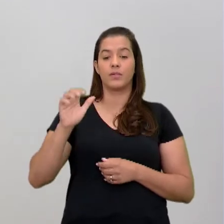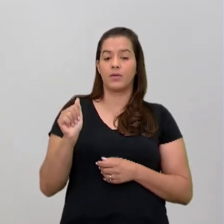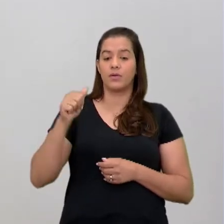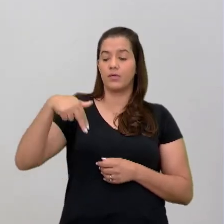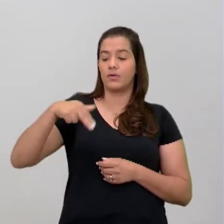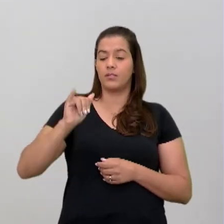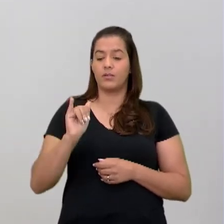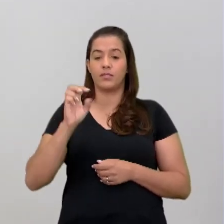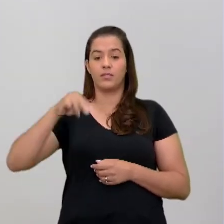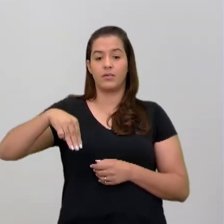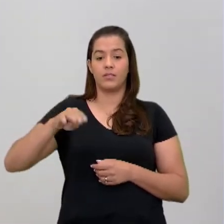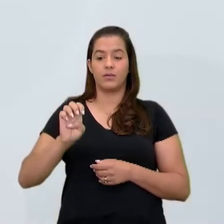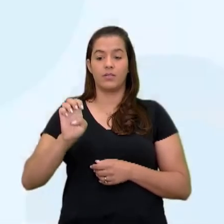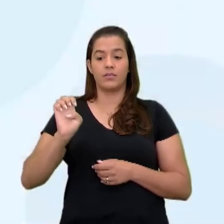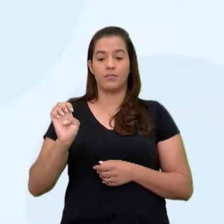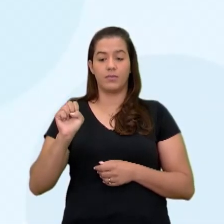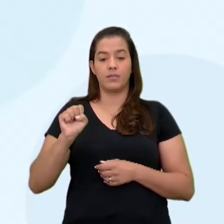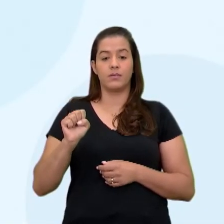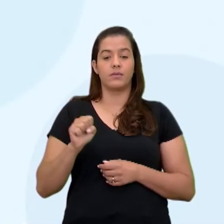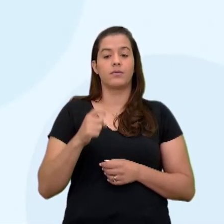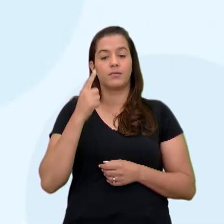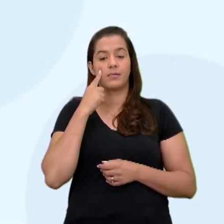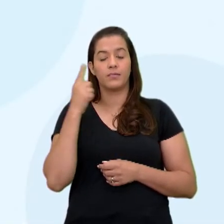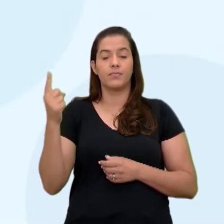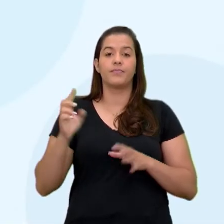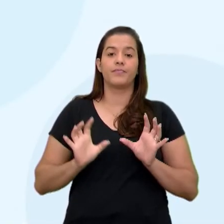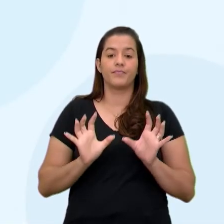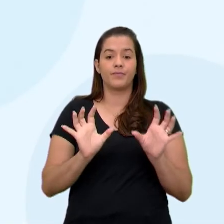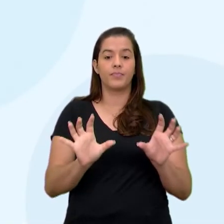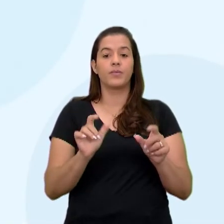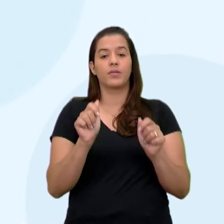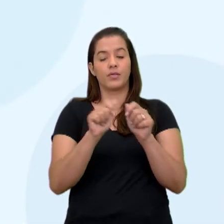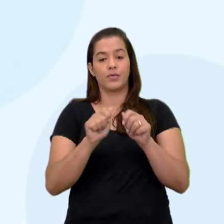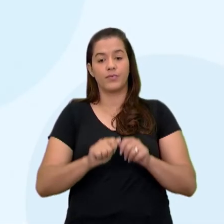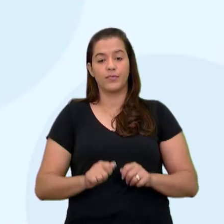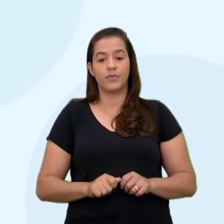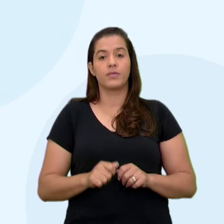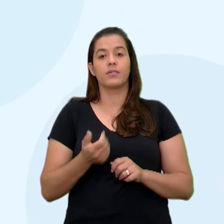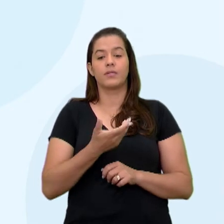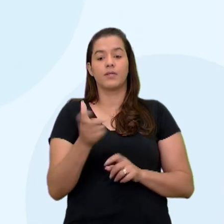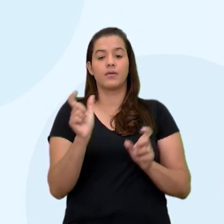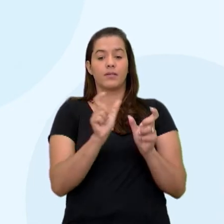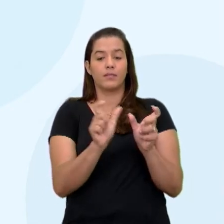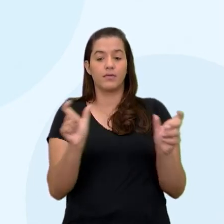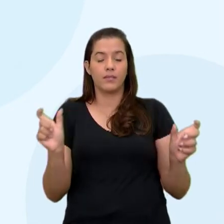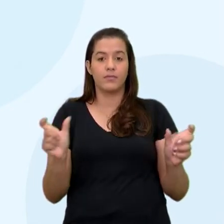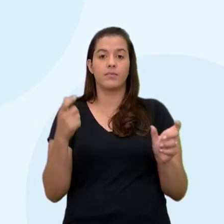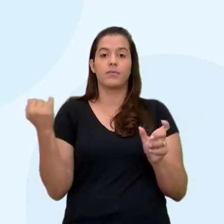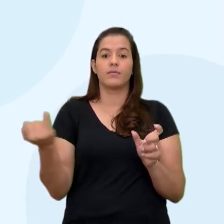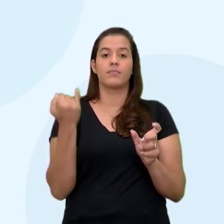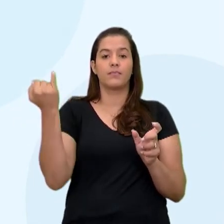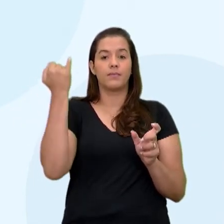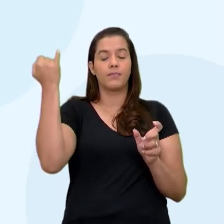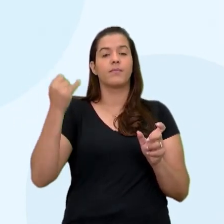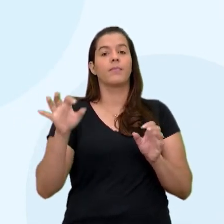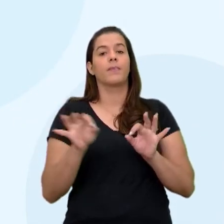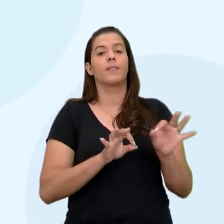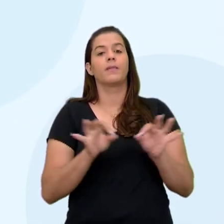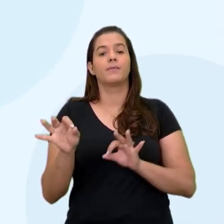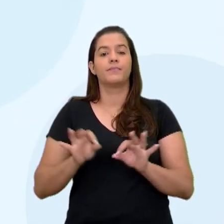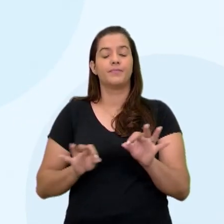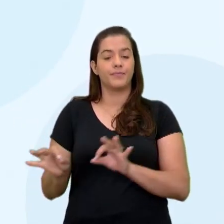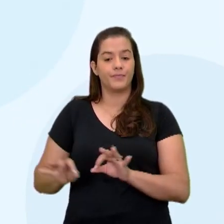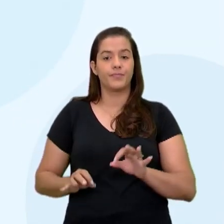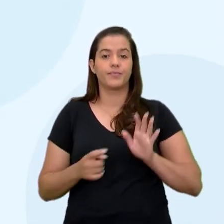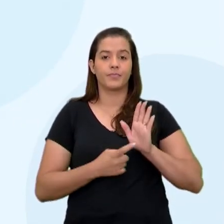animes. Vamos olhar o mapa mental a partir, inclusive, das palavras-chave que eu organizei